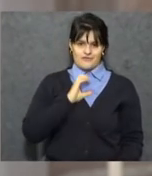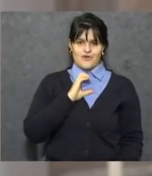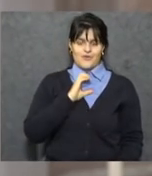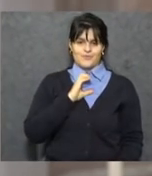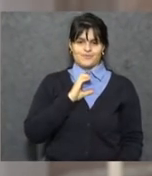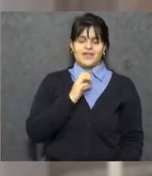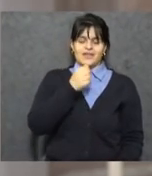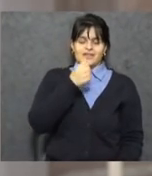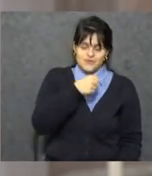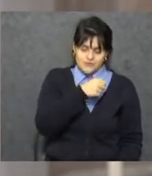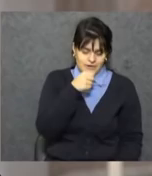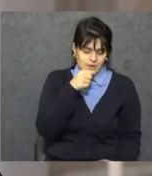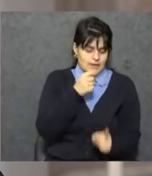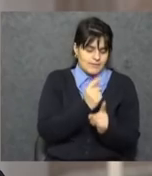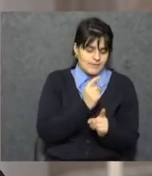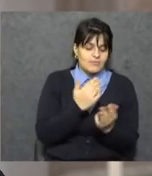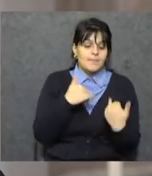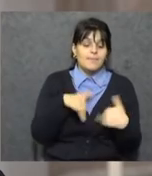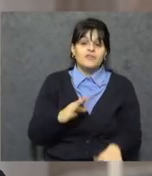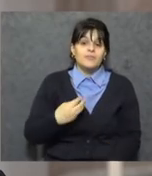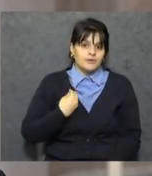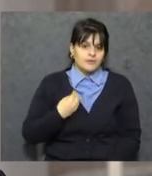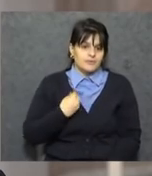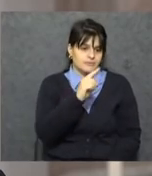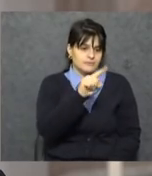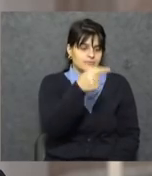de se preocupar com os outros,